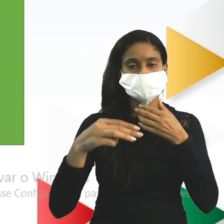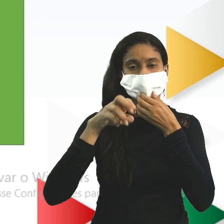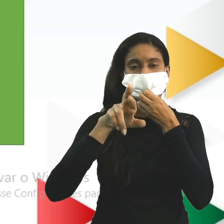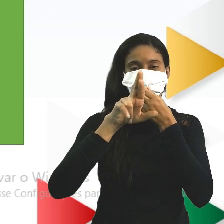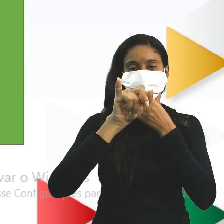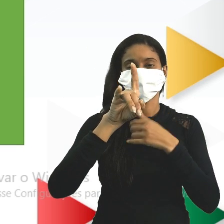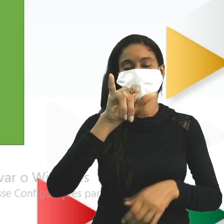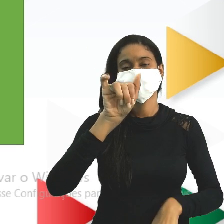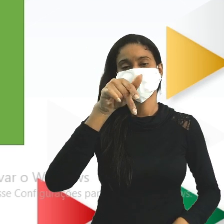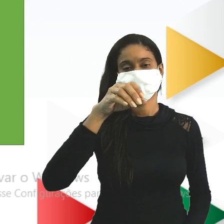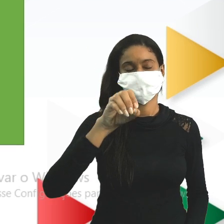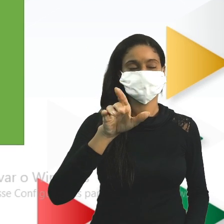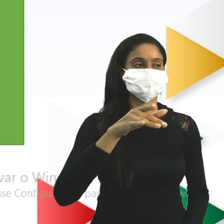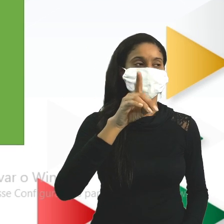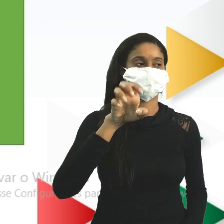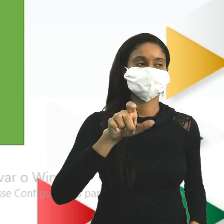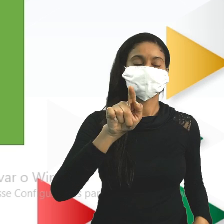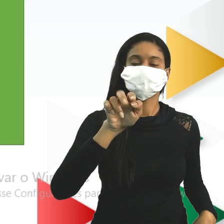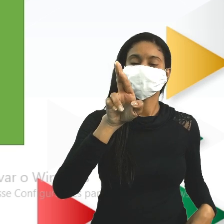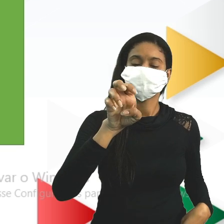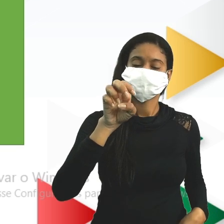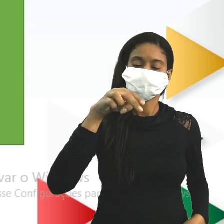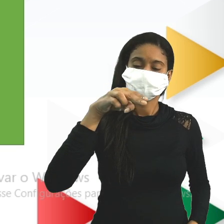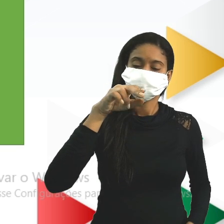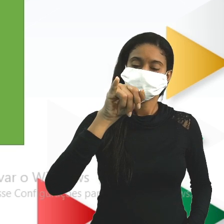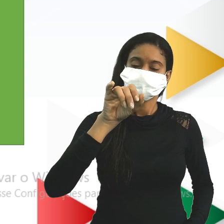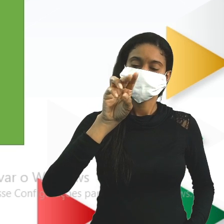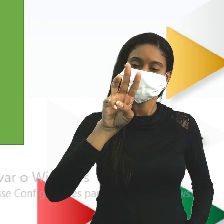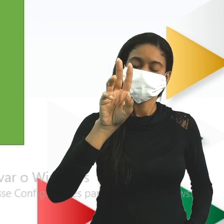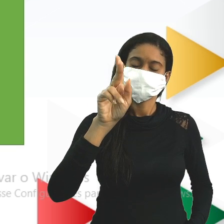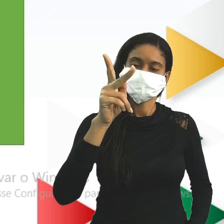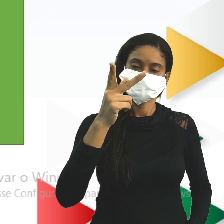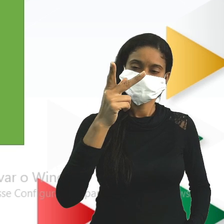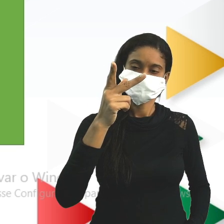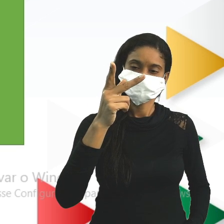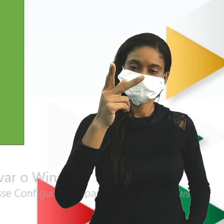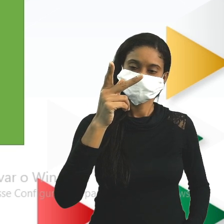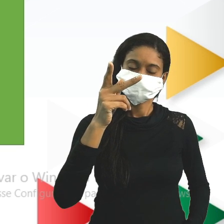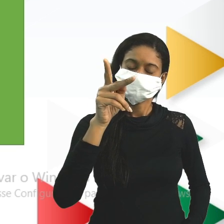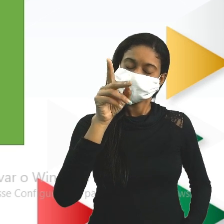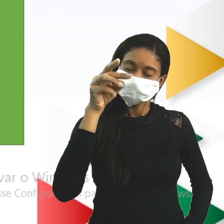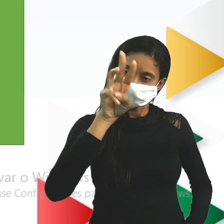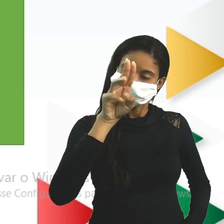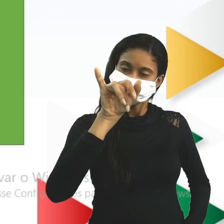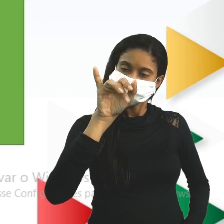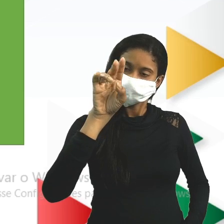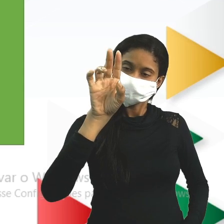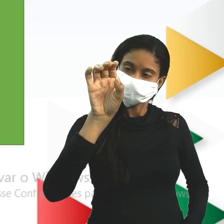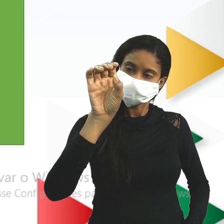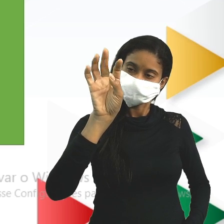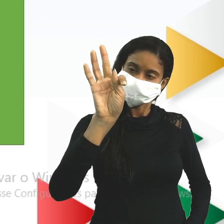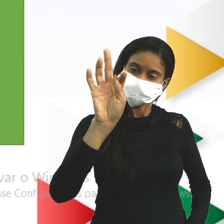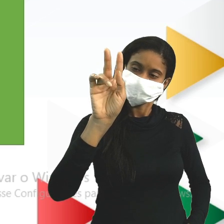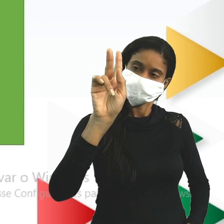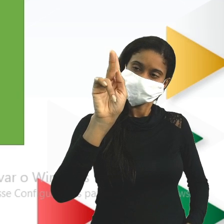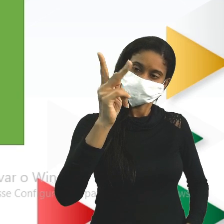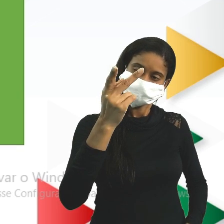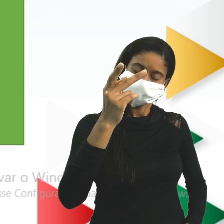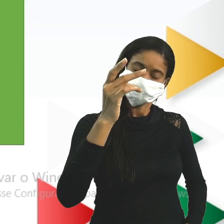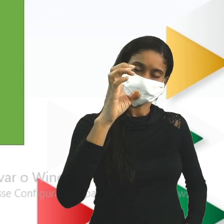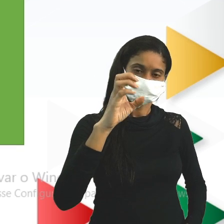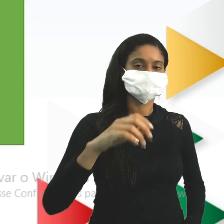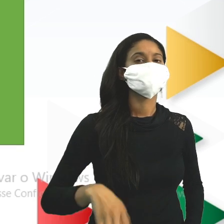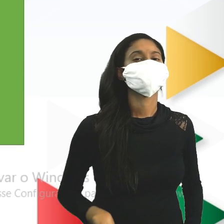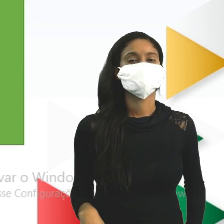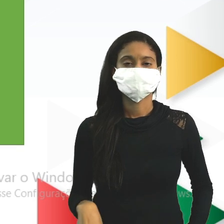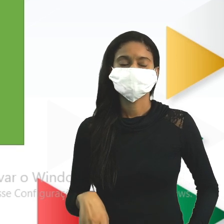perceber. Onde, prof? Ela não está no centro, não, esse eixo aqui da Terra, não. Ela está um pouquinho afastada para